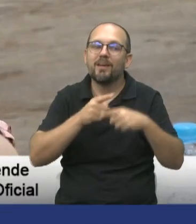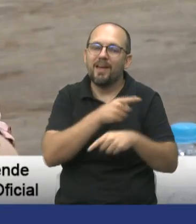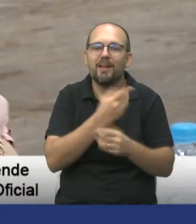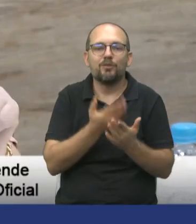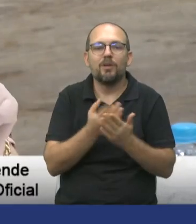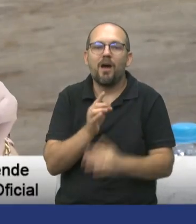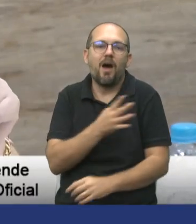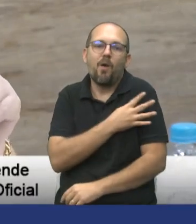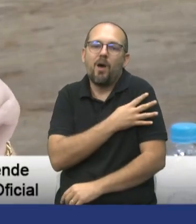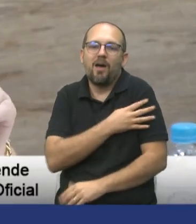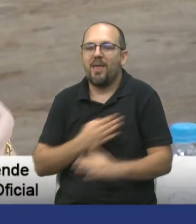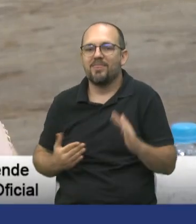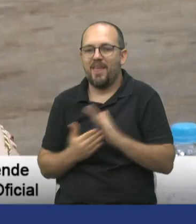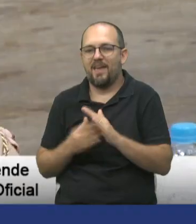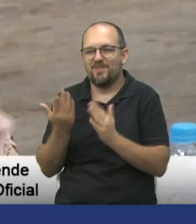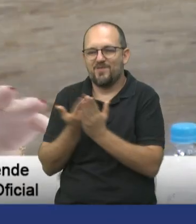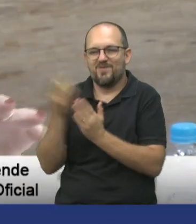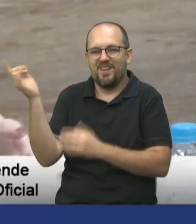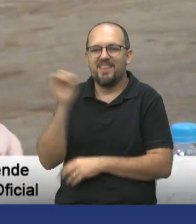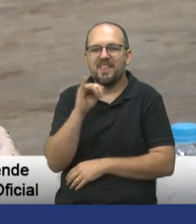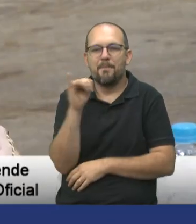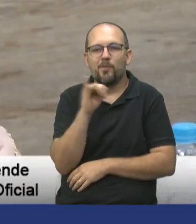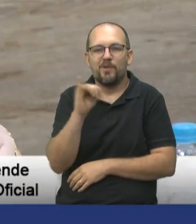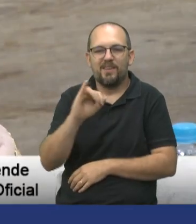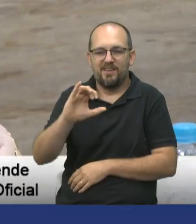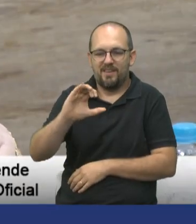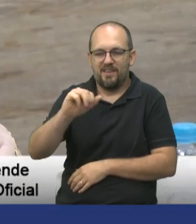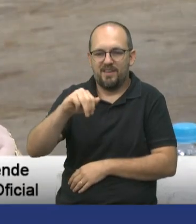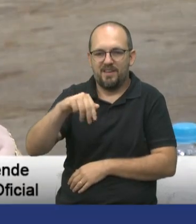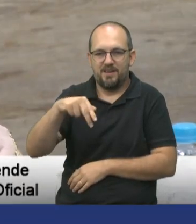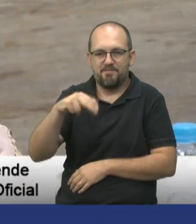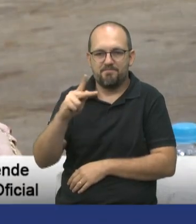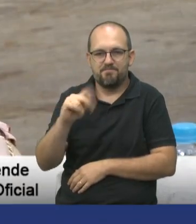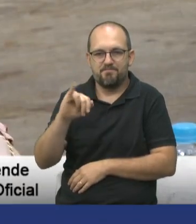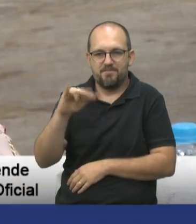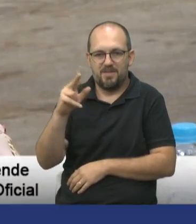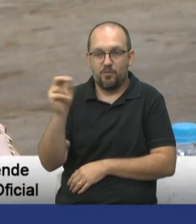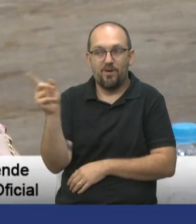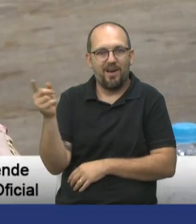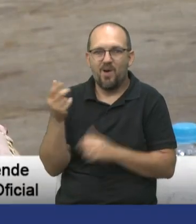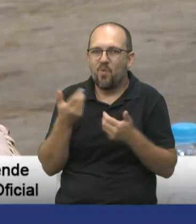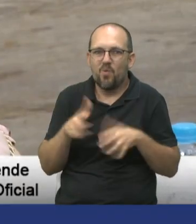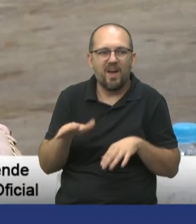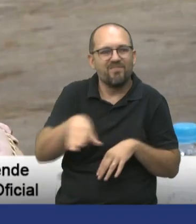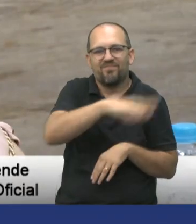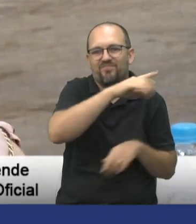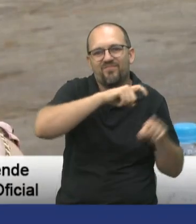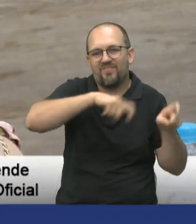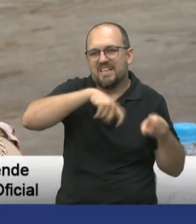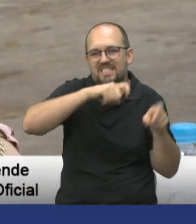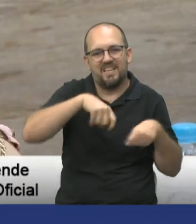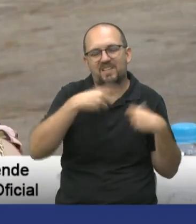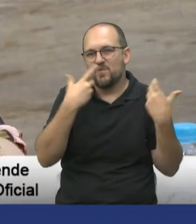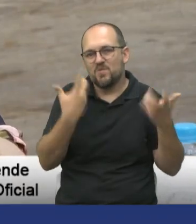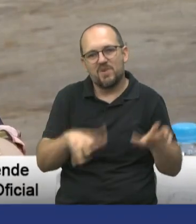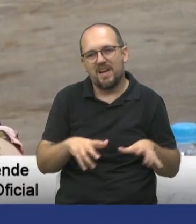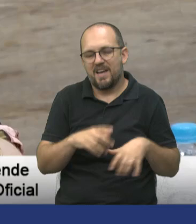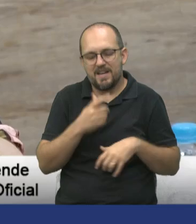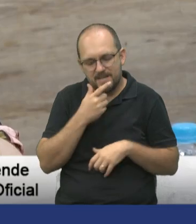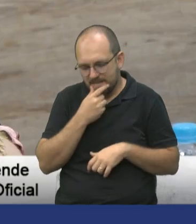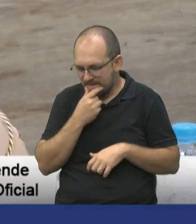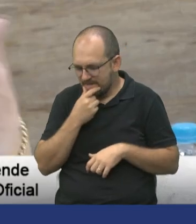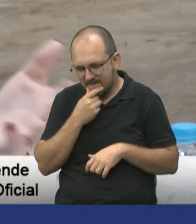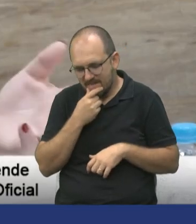que é aqui perto de Itapuí, então não podia. E ela não queria ir para a roça, ela não queria ir para